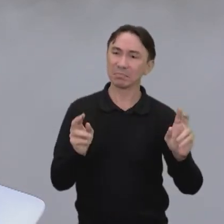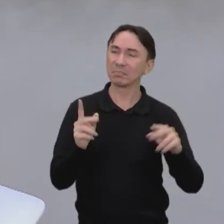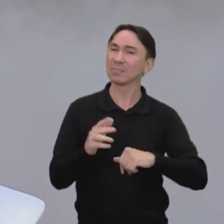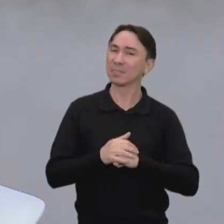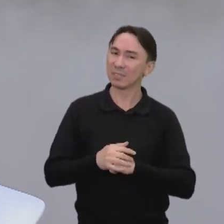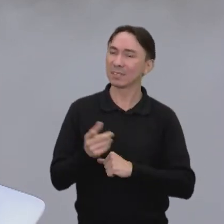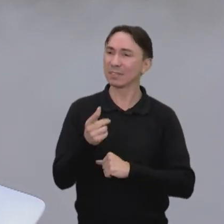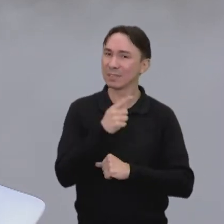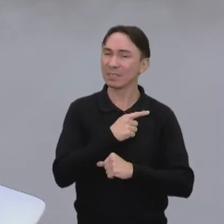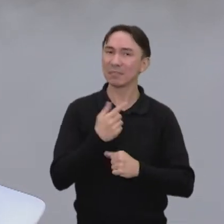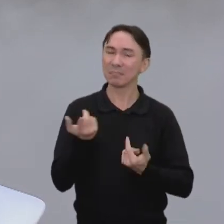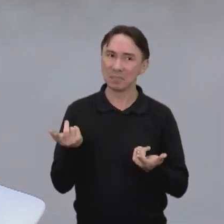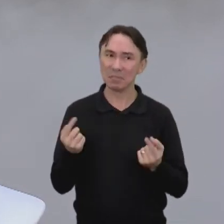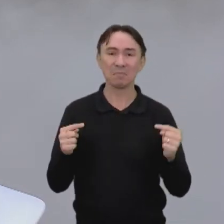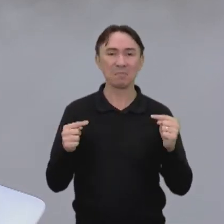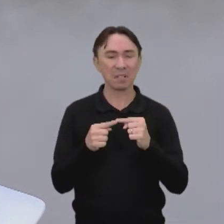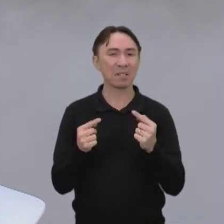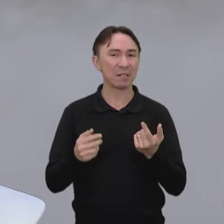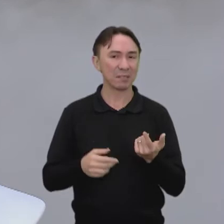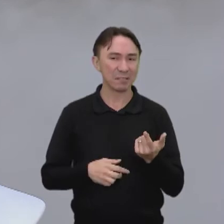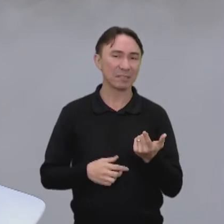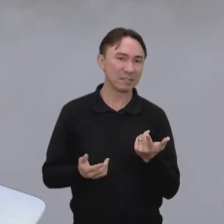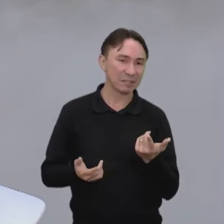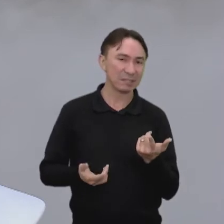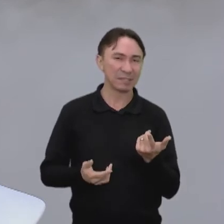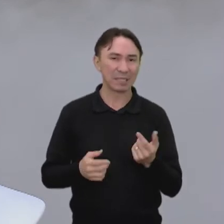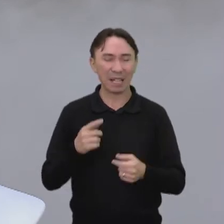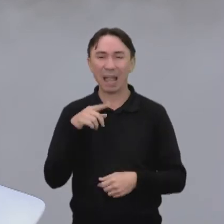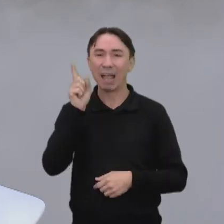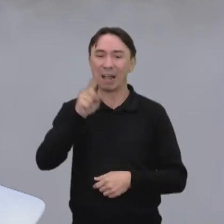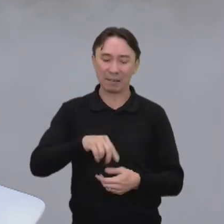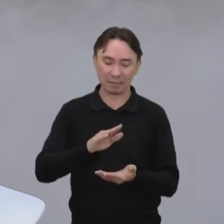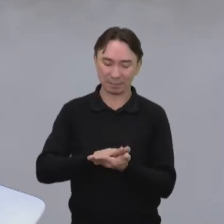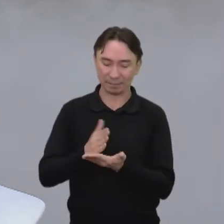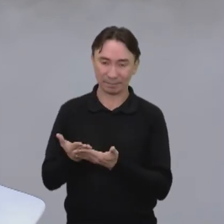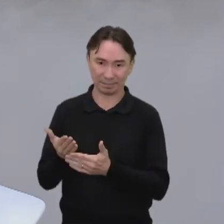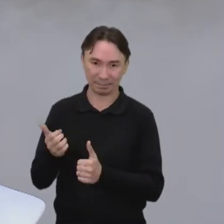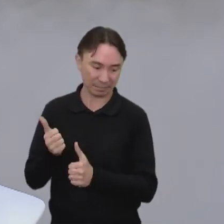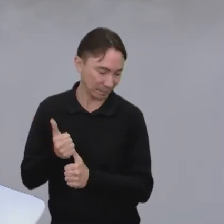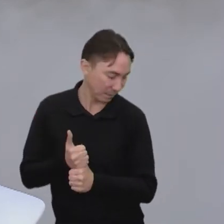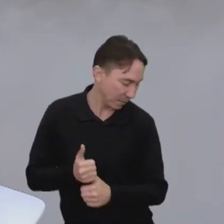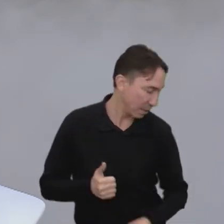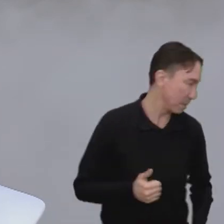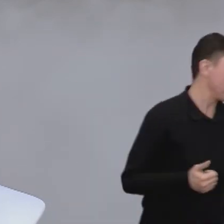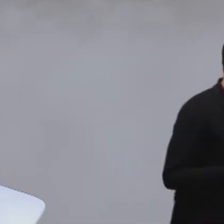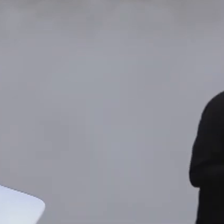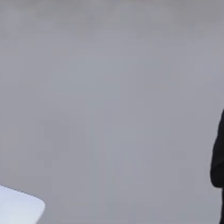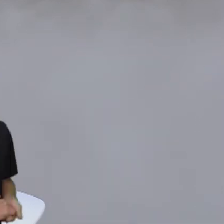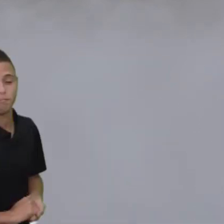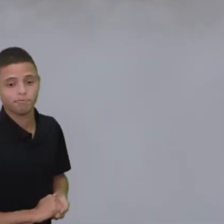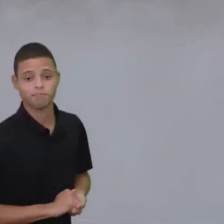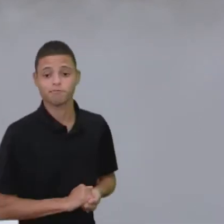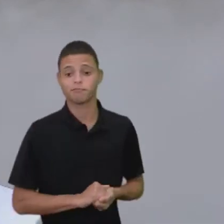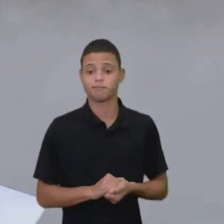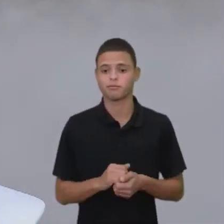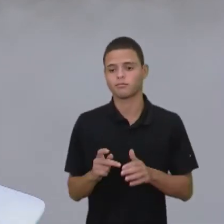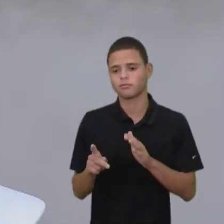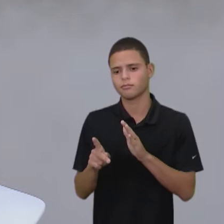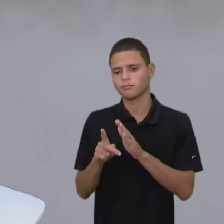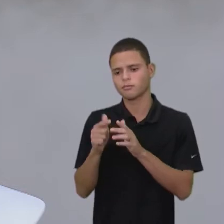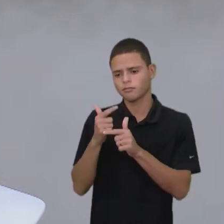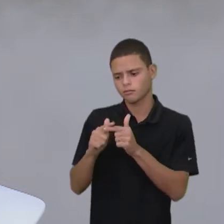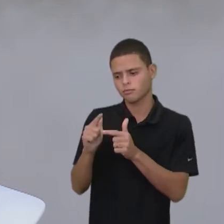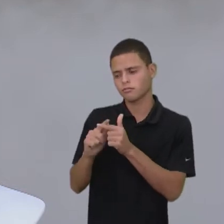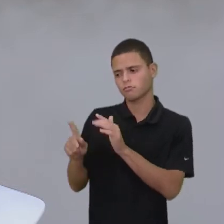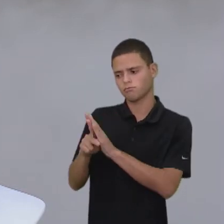respeito aí da bulimia. Então, assim, né, não é um caso estritamente fisiológico ou algum problema apenas no